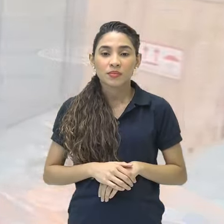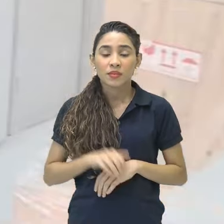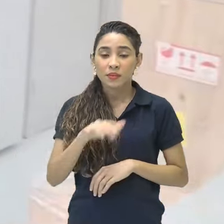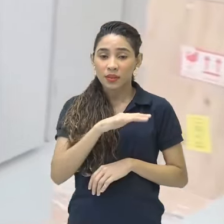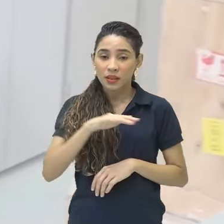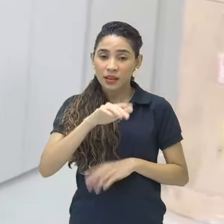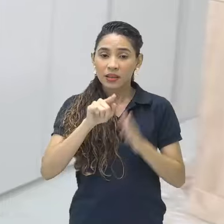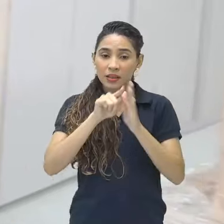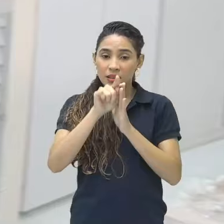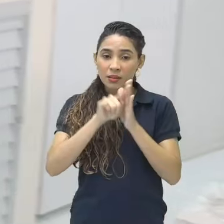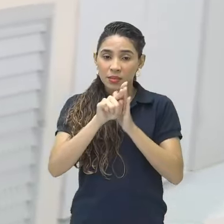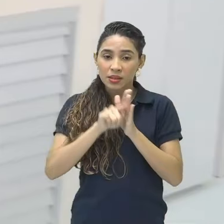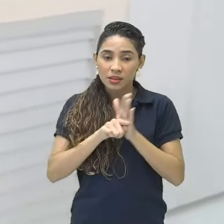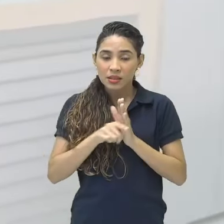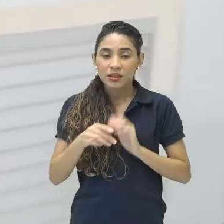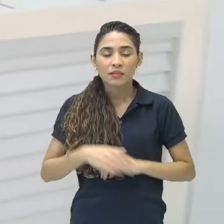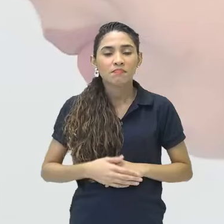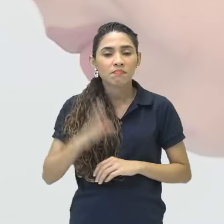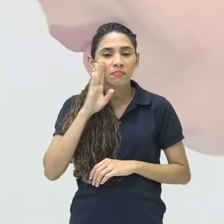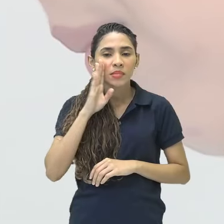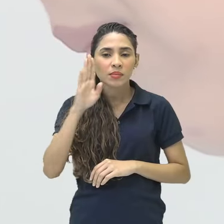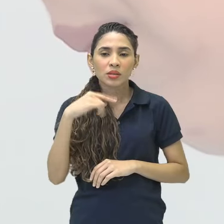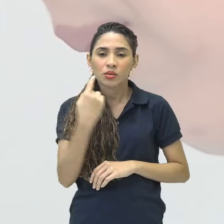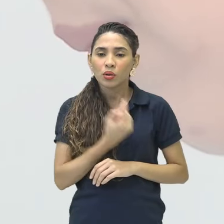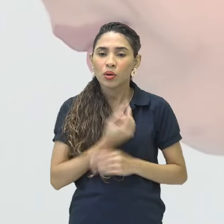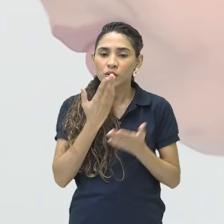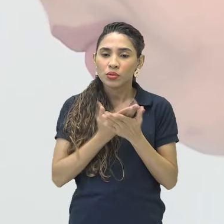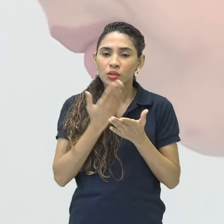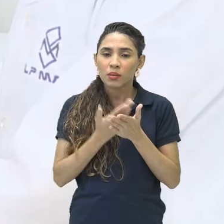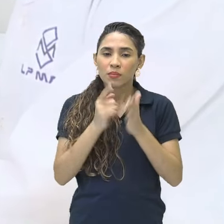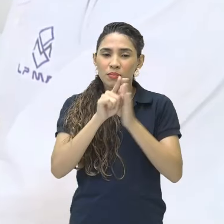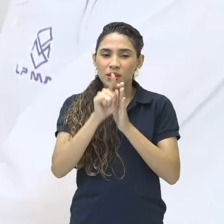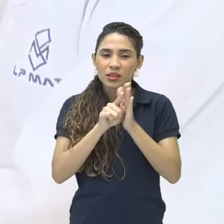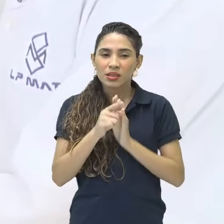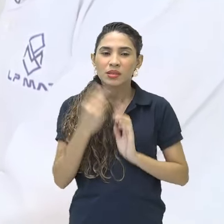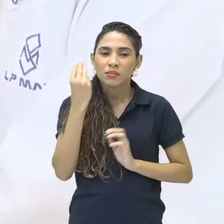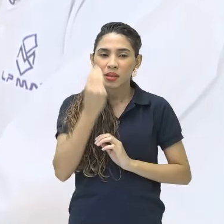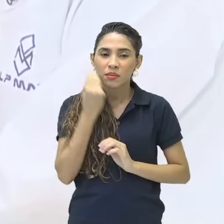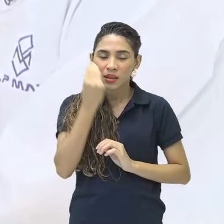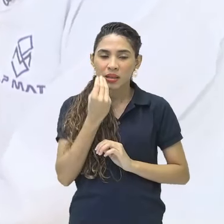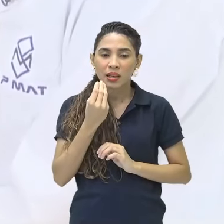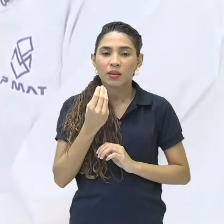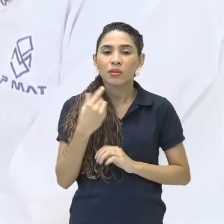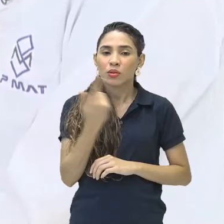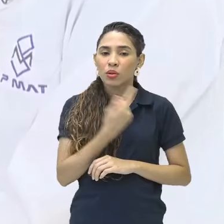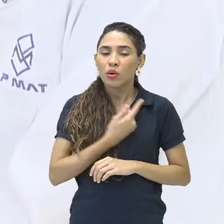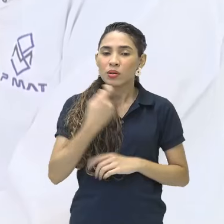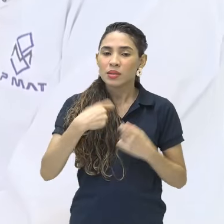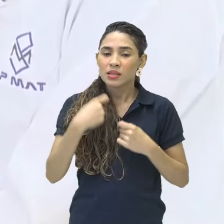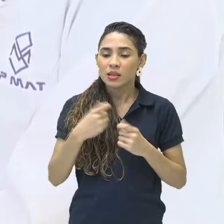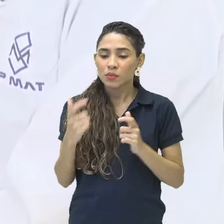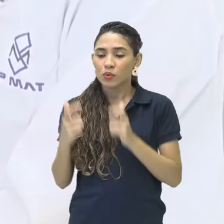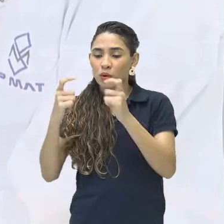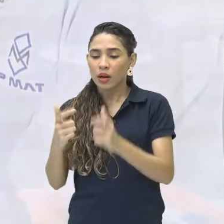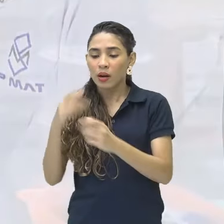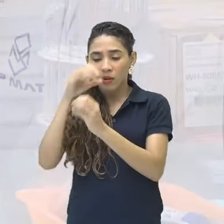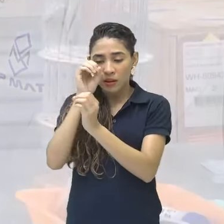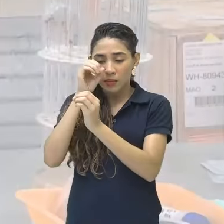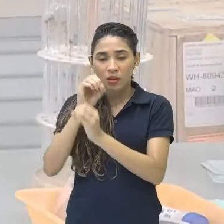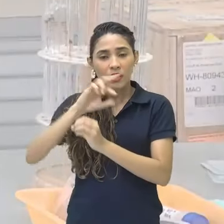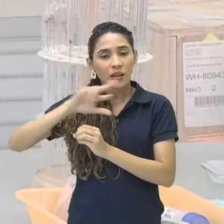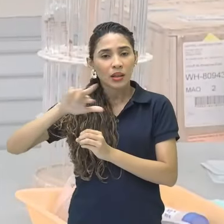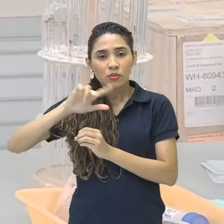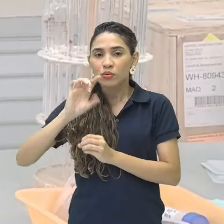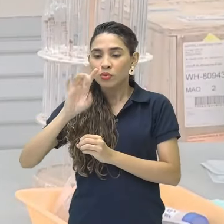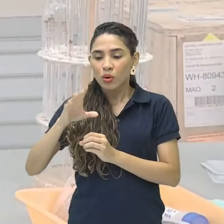da pesquisa, principalmente para nós que trabalhamos com pesquisa experimental, né, ou seja, temos que estar aí no laboratório, ela não envolve somente